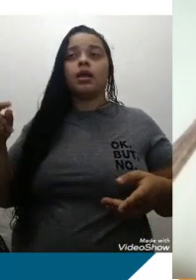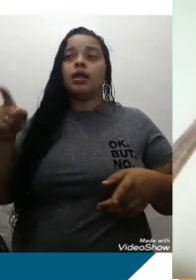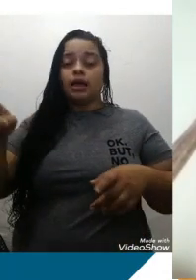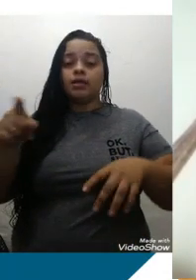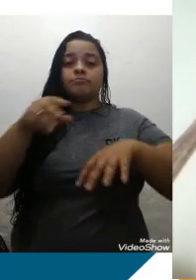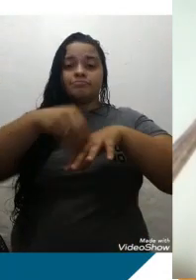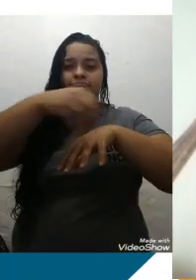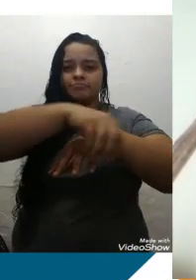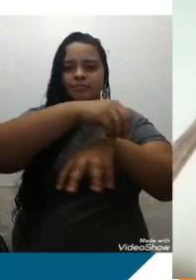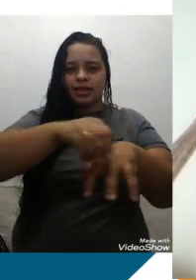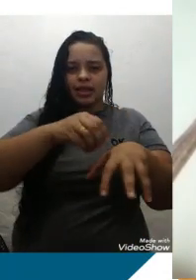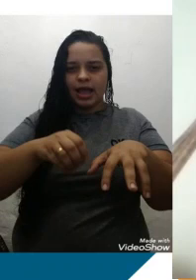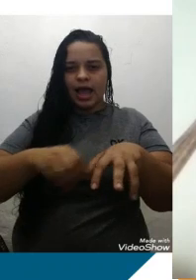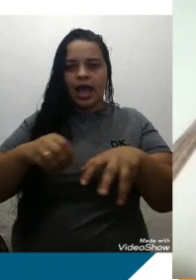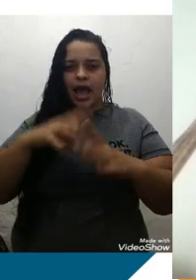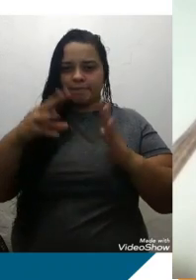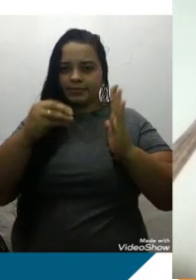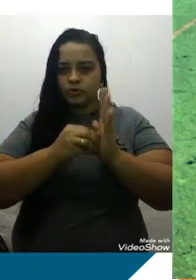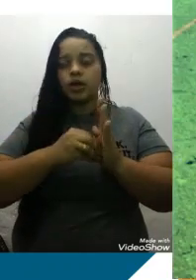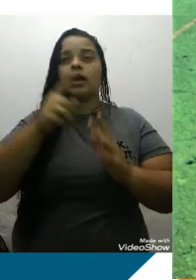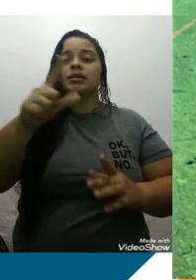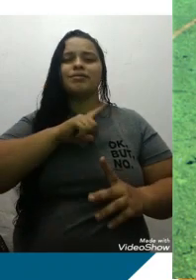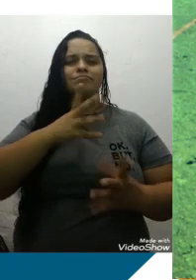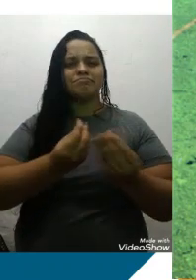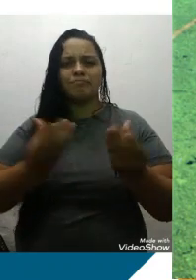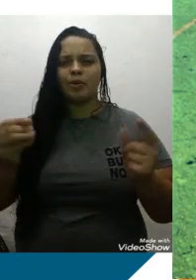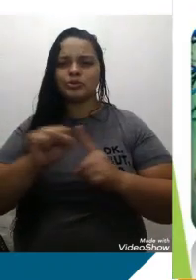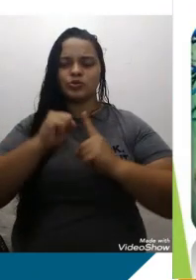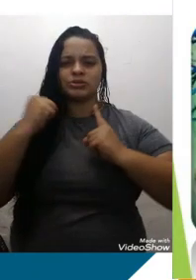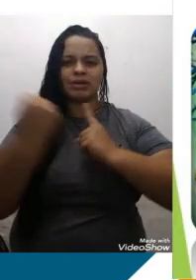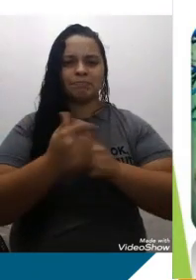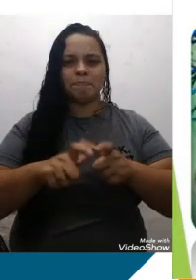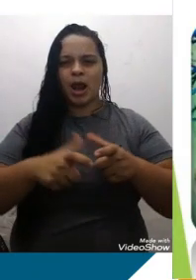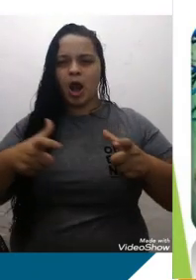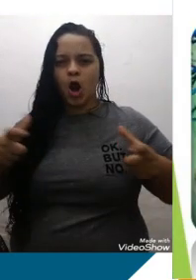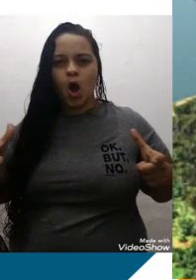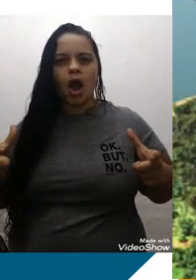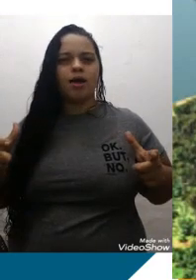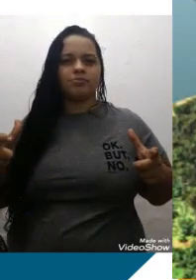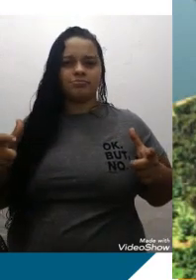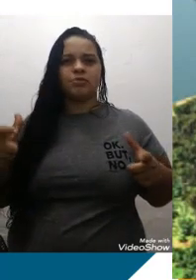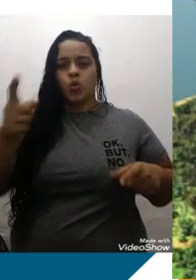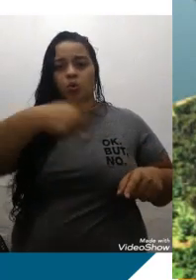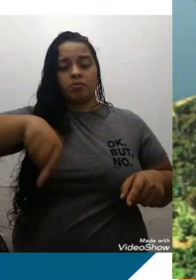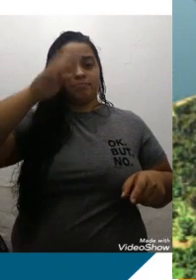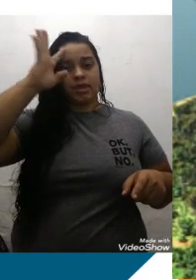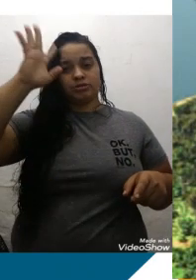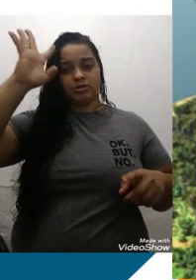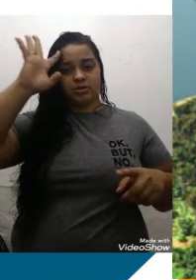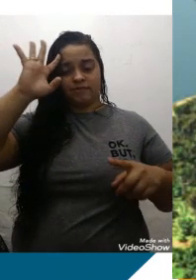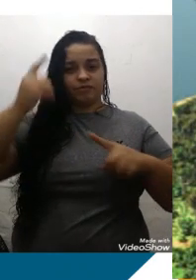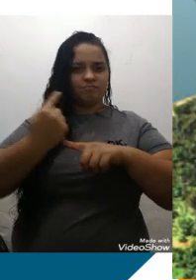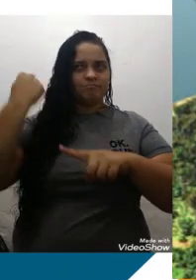arqueologia na região da Amazônia mostra que havia várias sociedades lá muito maiores do que a gente imaginava há alguns anos atrás.